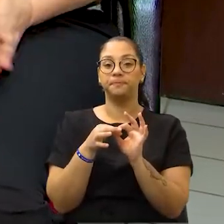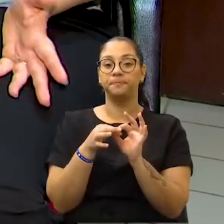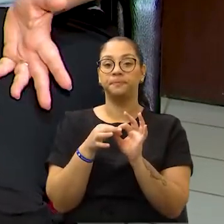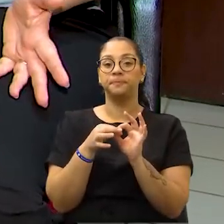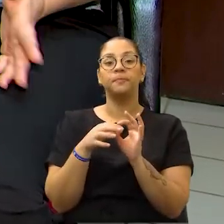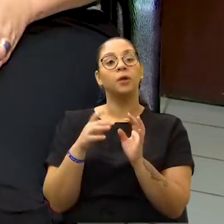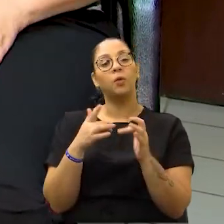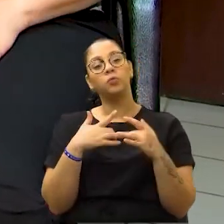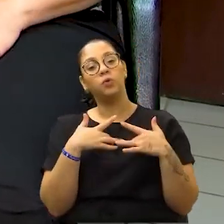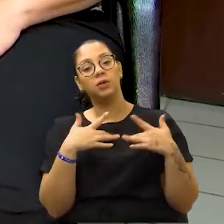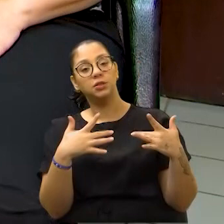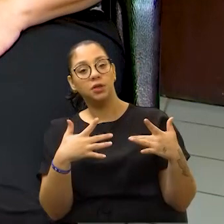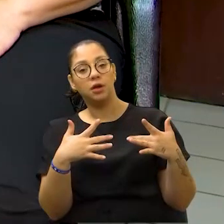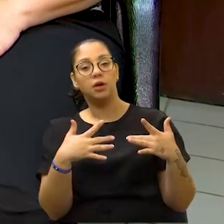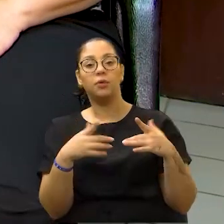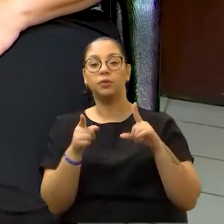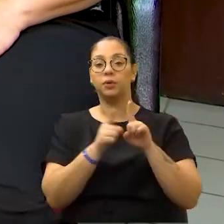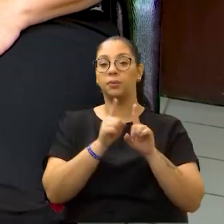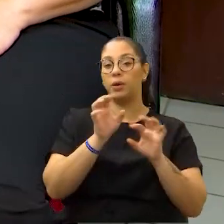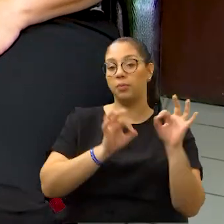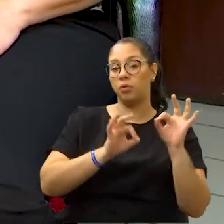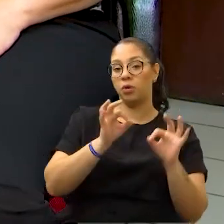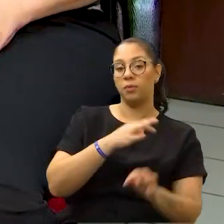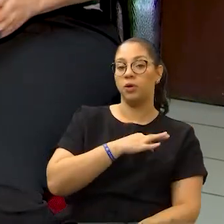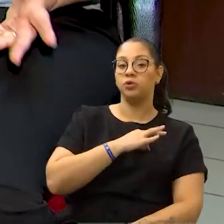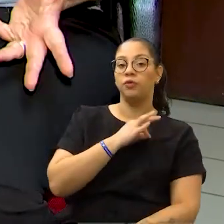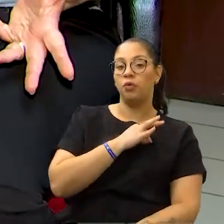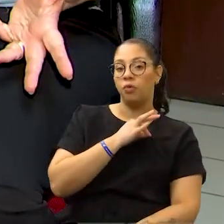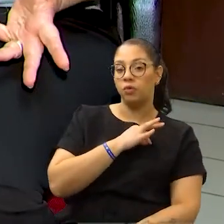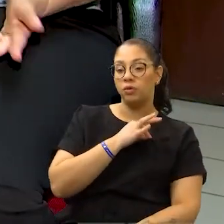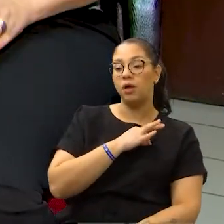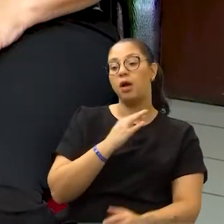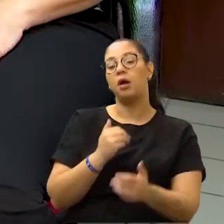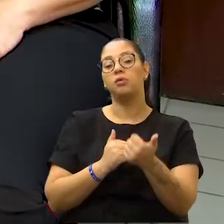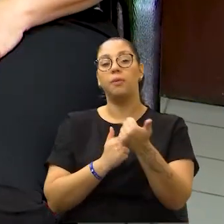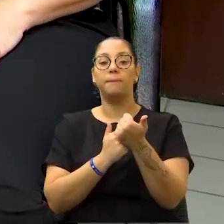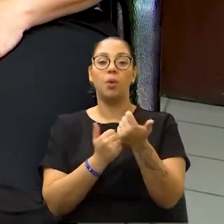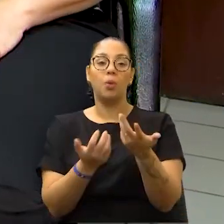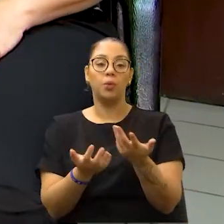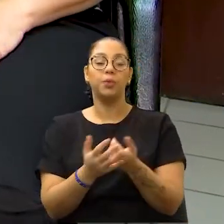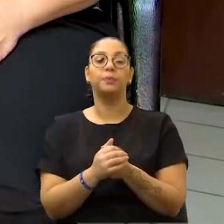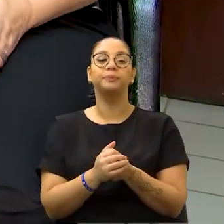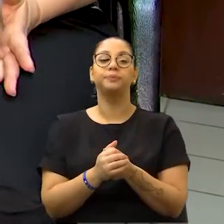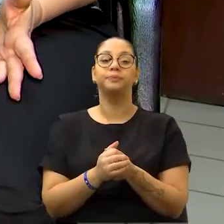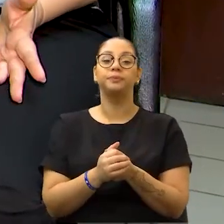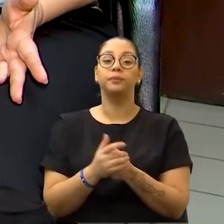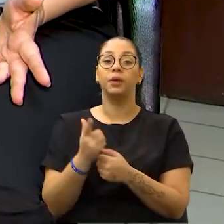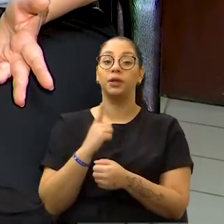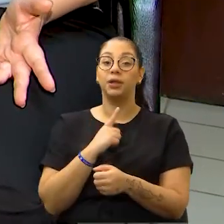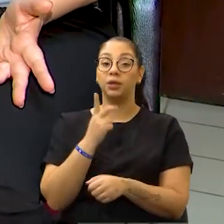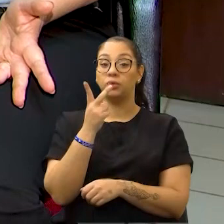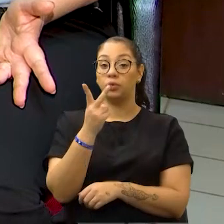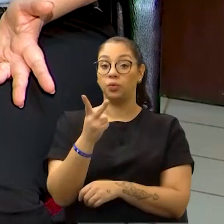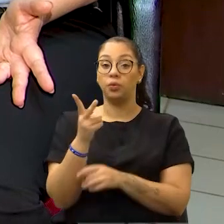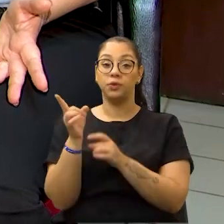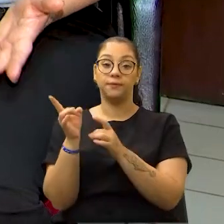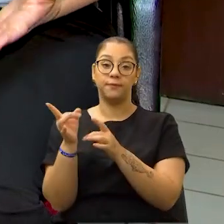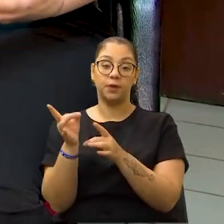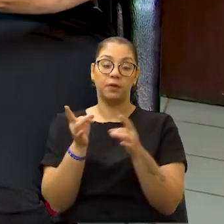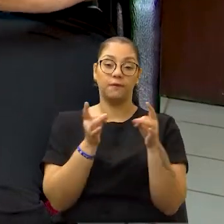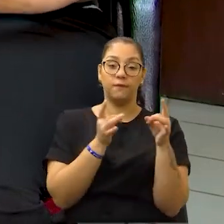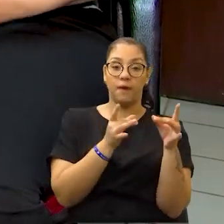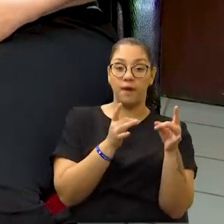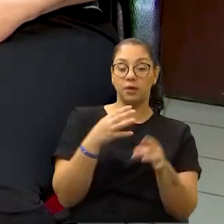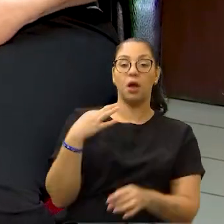com um pouco de doação, com um programa de voluntários, apoio. Nós temos 2 bazares, então